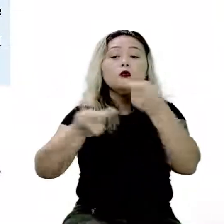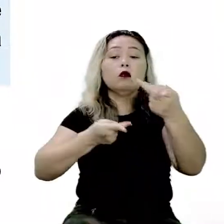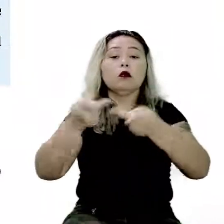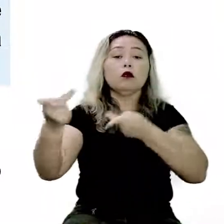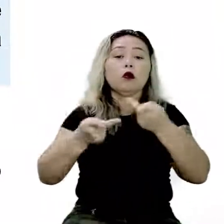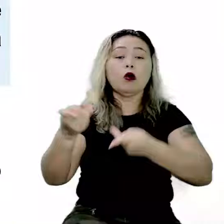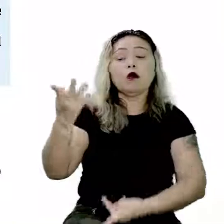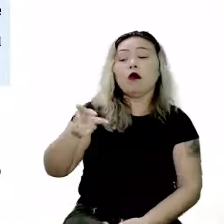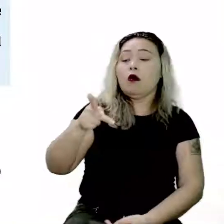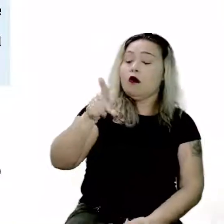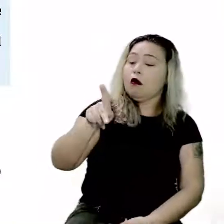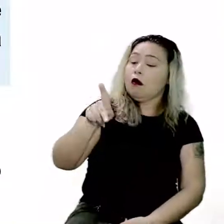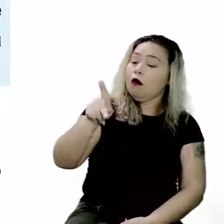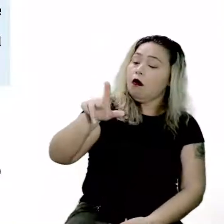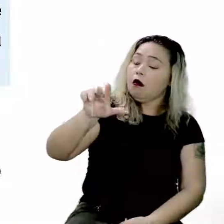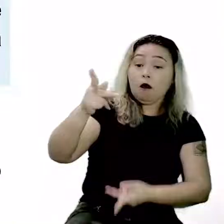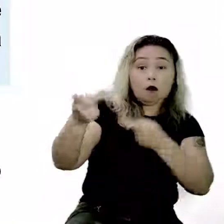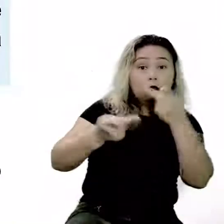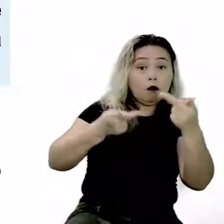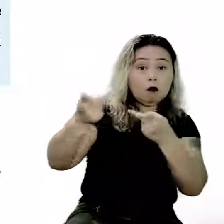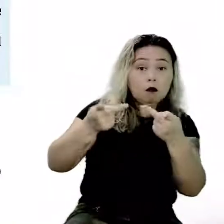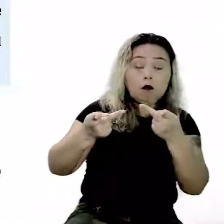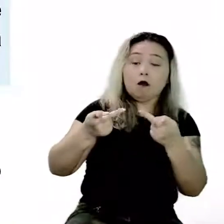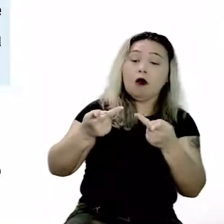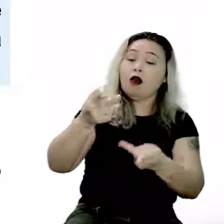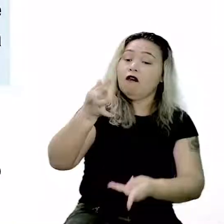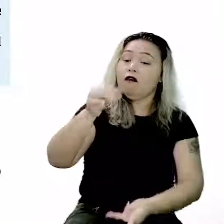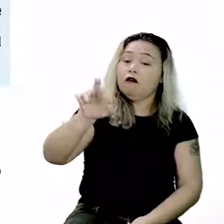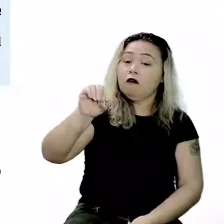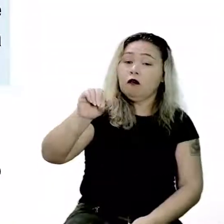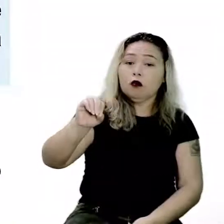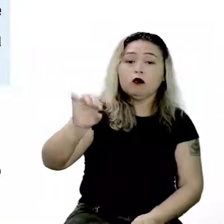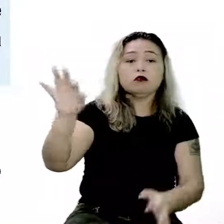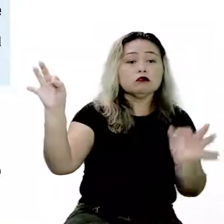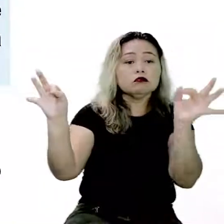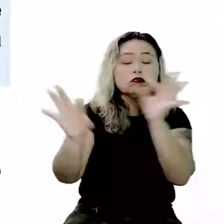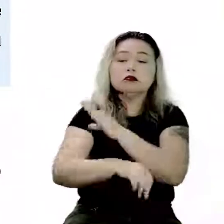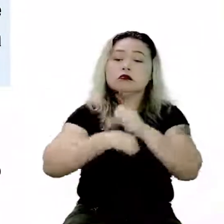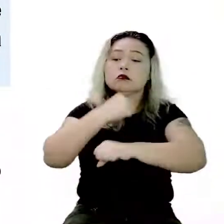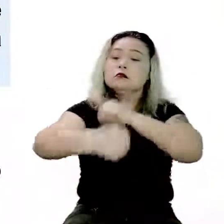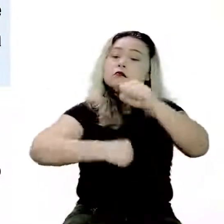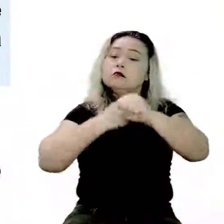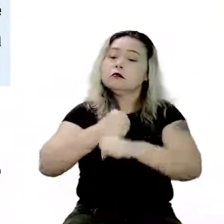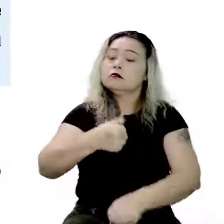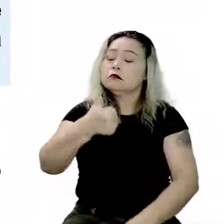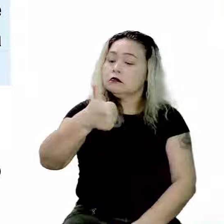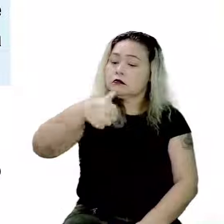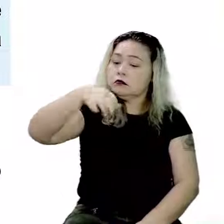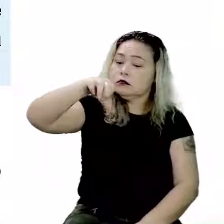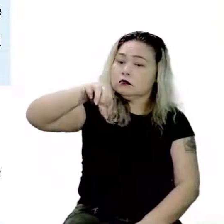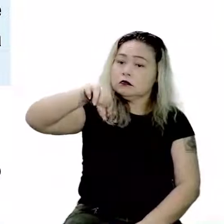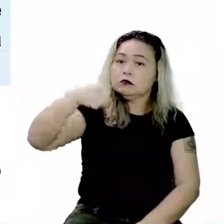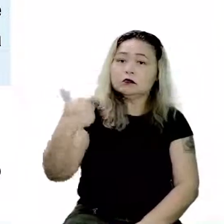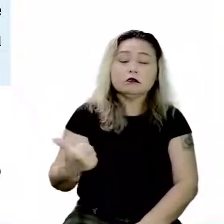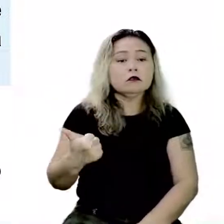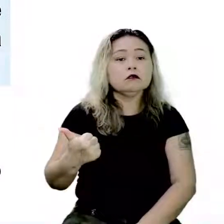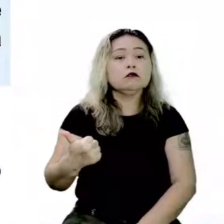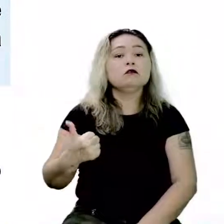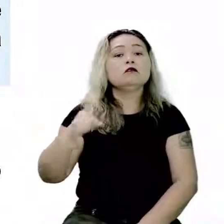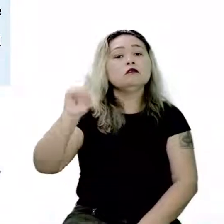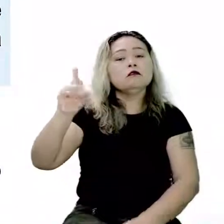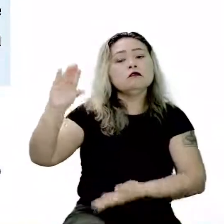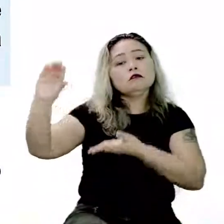chamado Planafloro. O Planafloro foi concluído em 1991 e ele